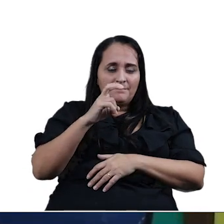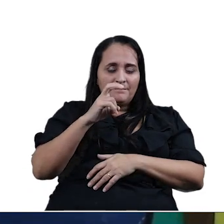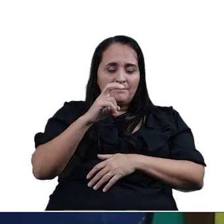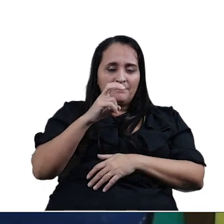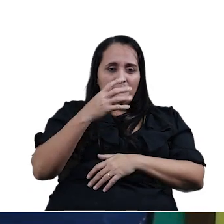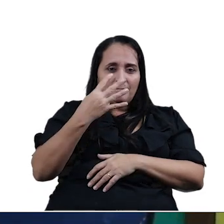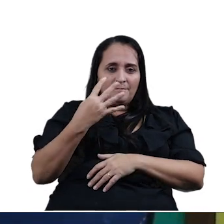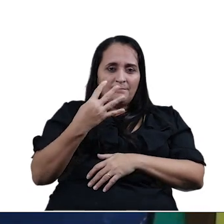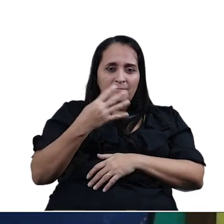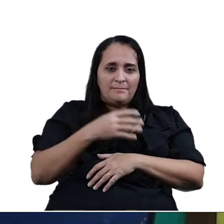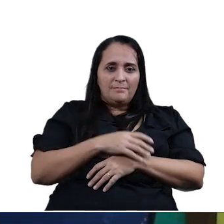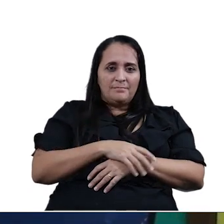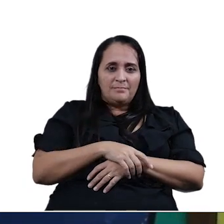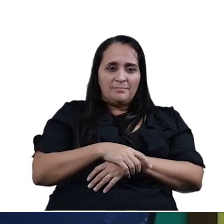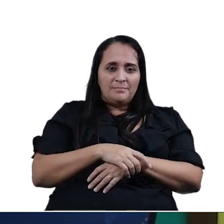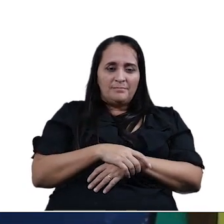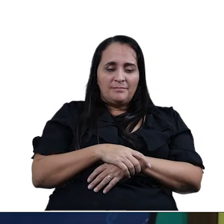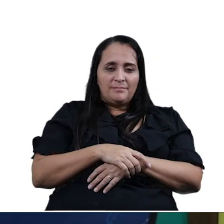54.